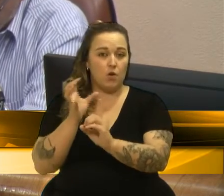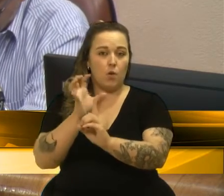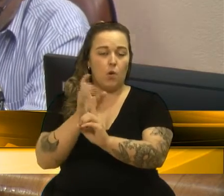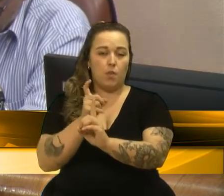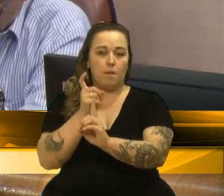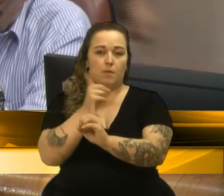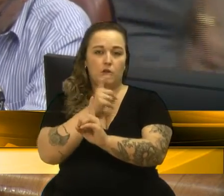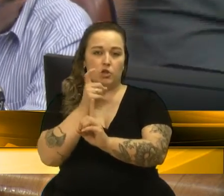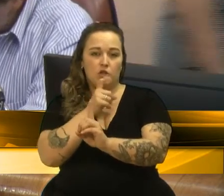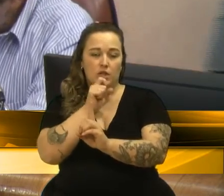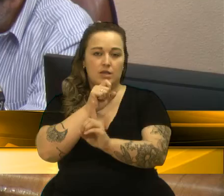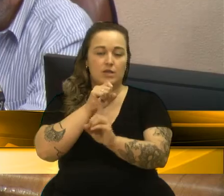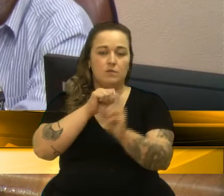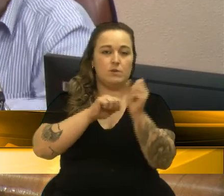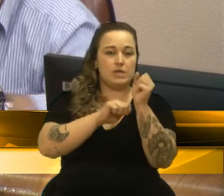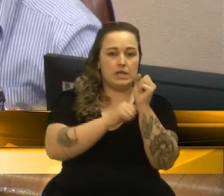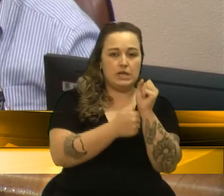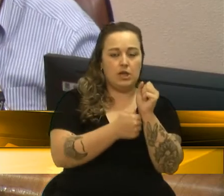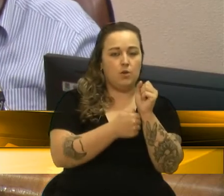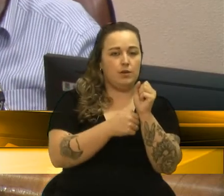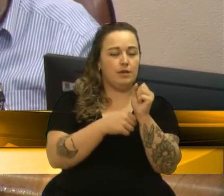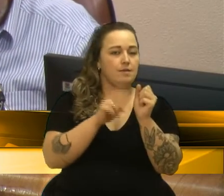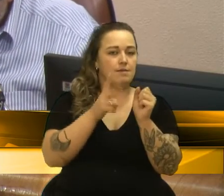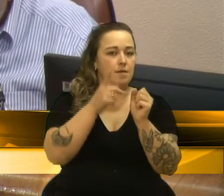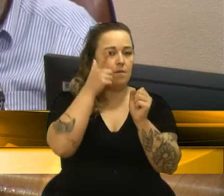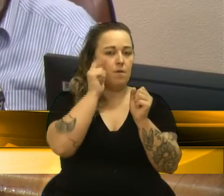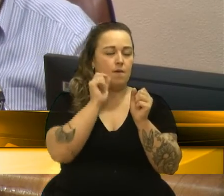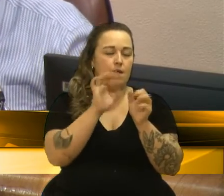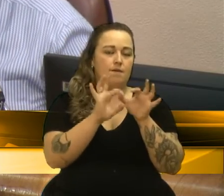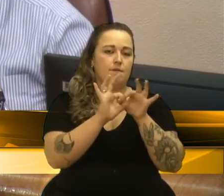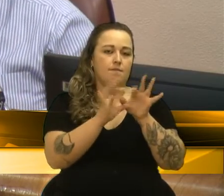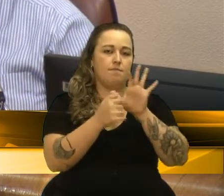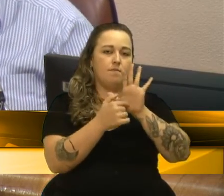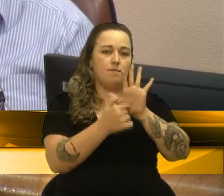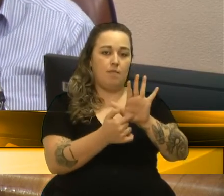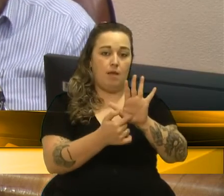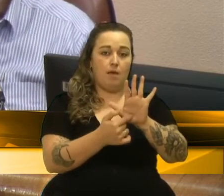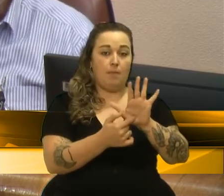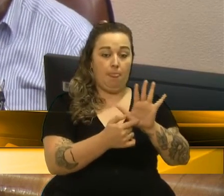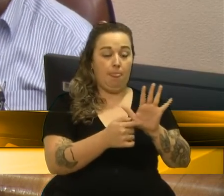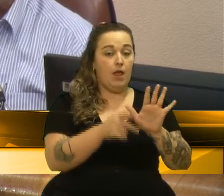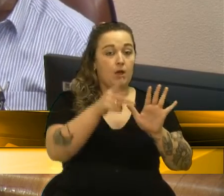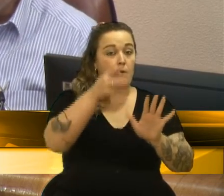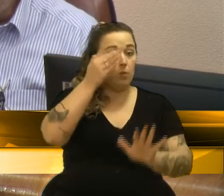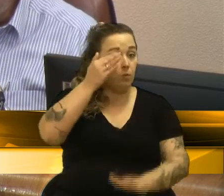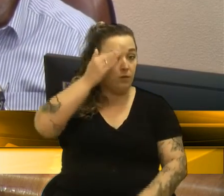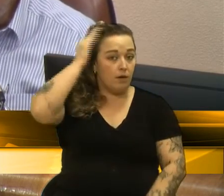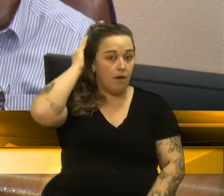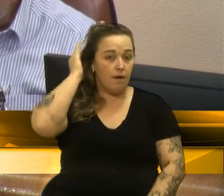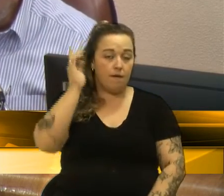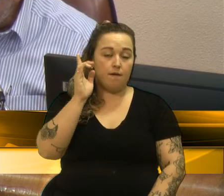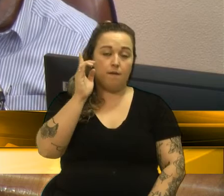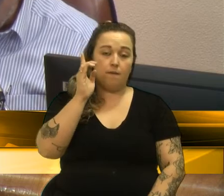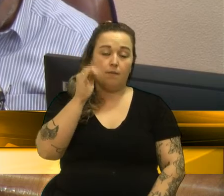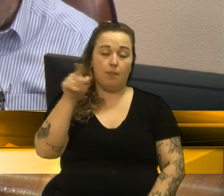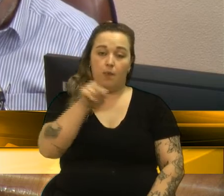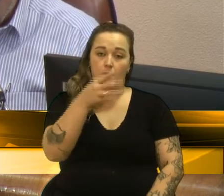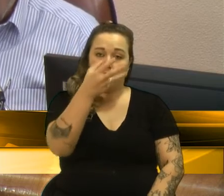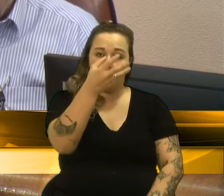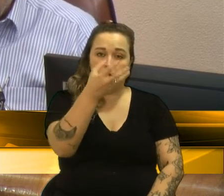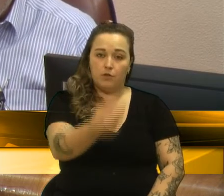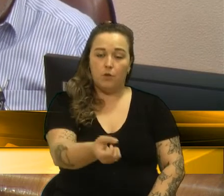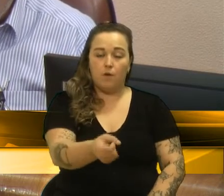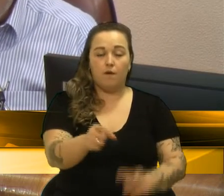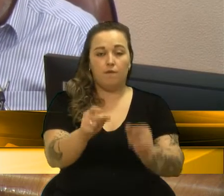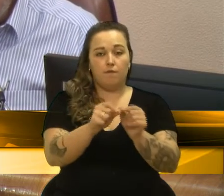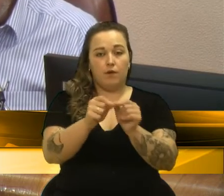são facilmente revelados. O fato do denunciado ter proibido a realização do evento na Rua Marquês do Herval